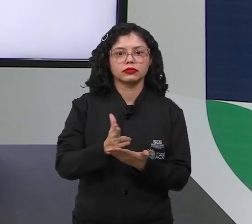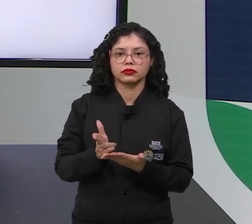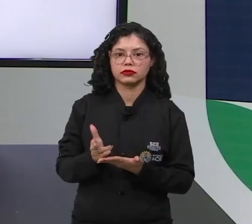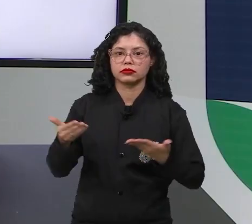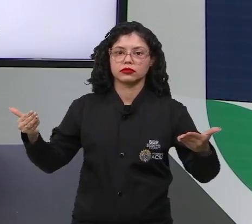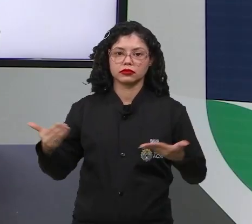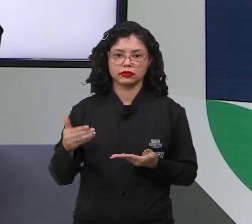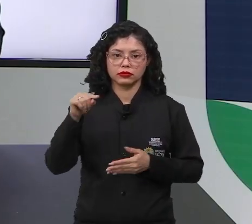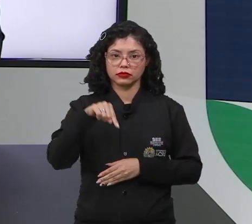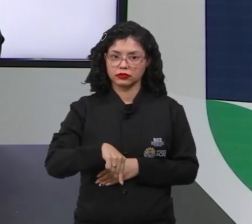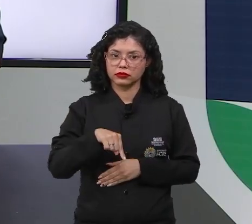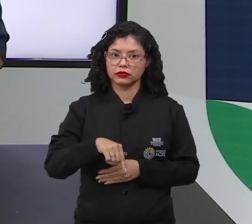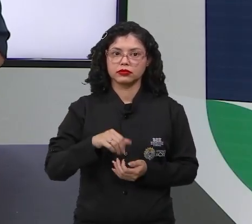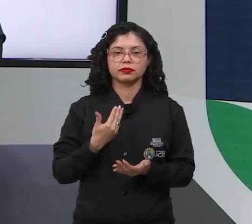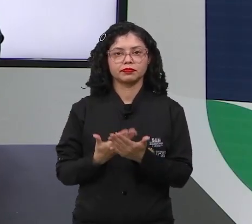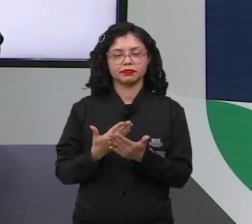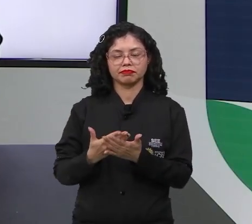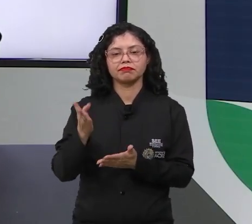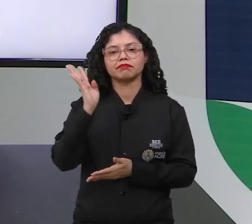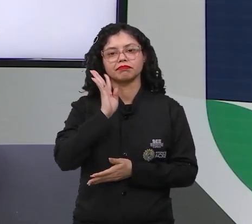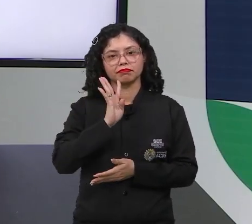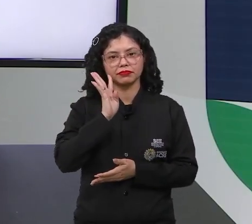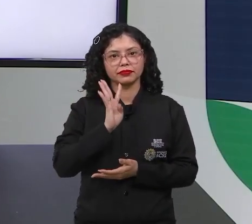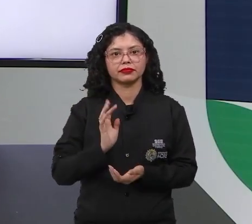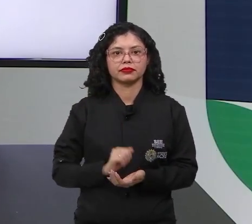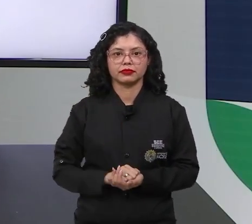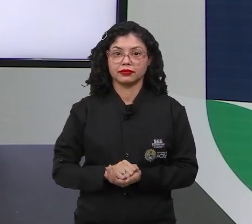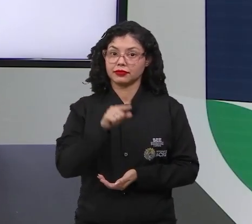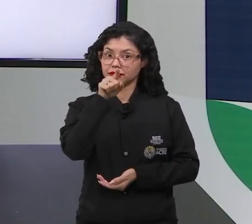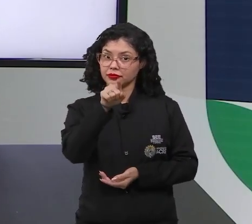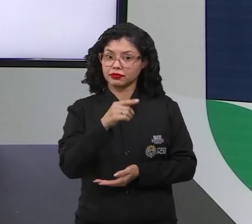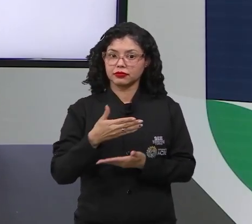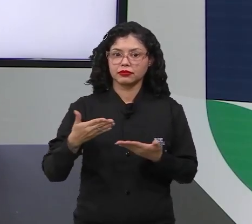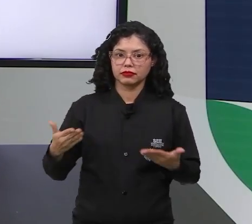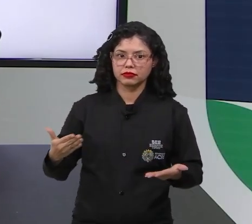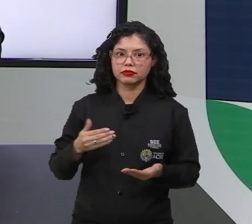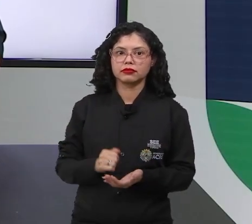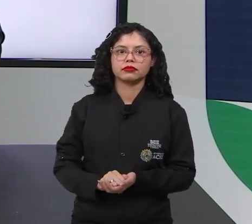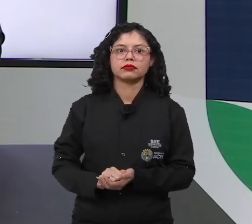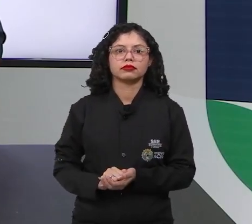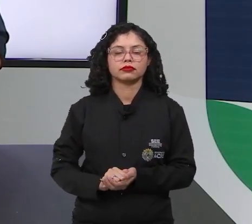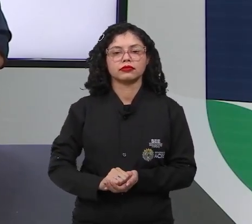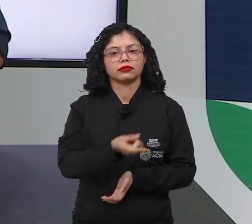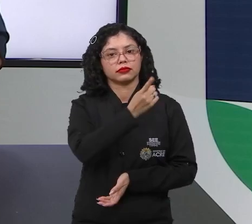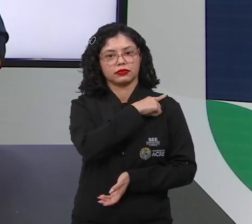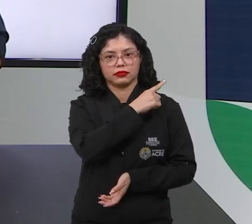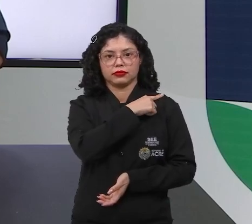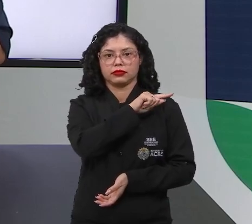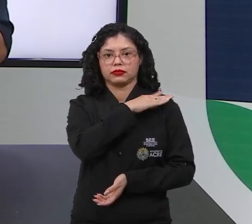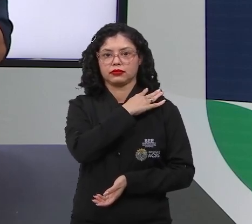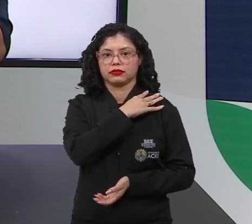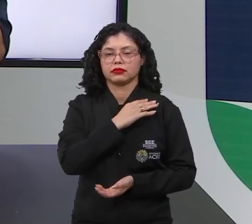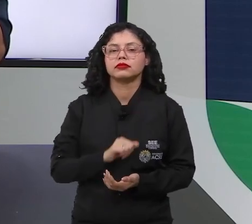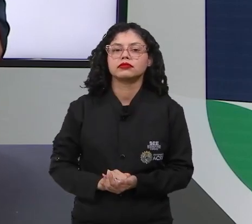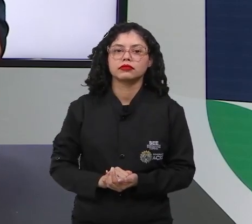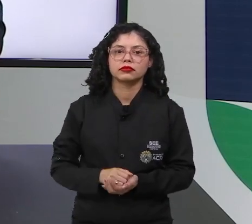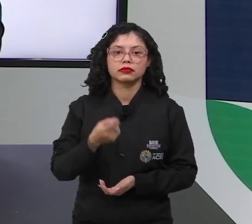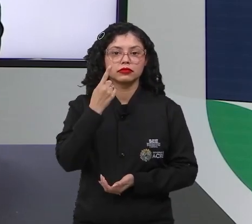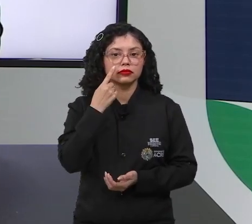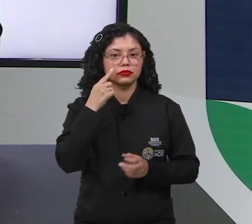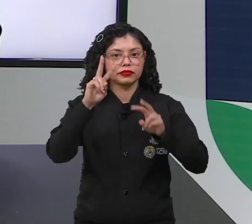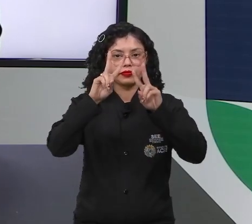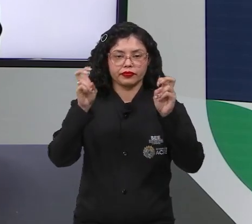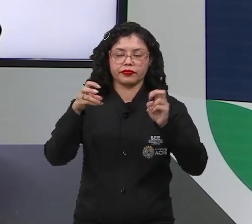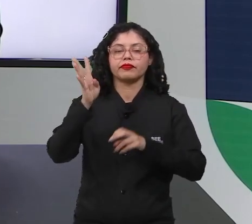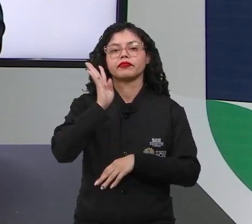para vocês uma aula super interessante. Para vocês, viu? Alunos da primeira série do ensino médio. Olha esse